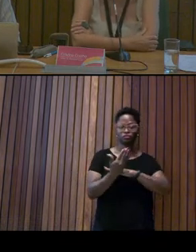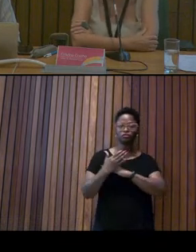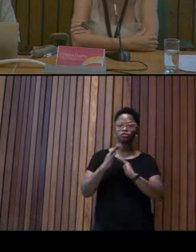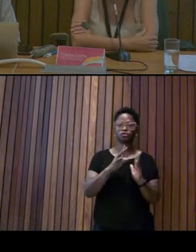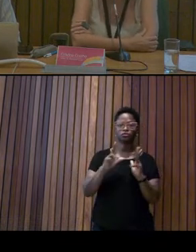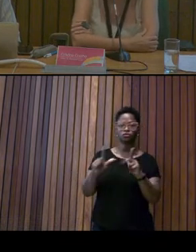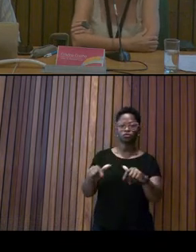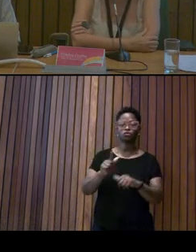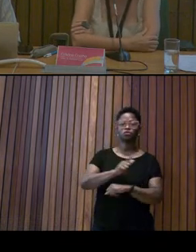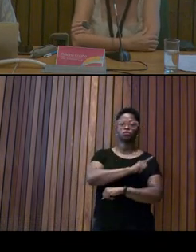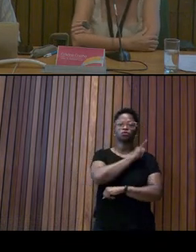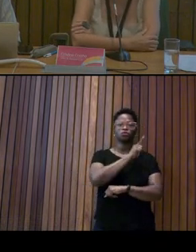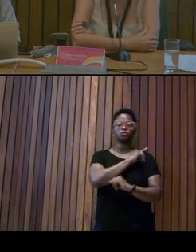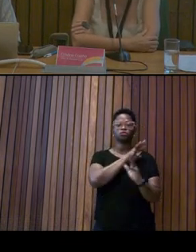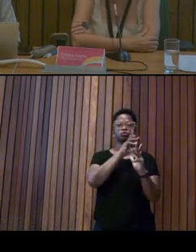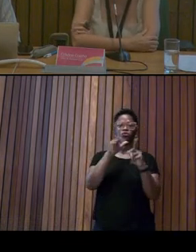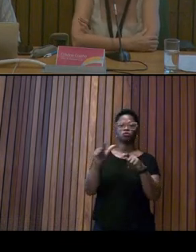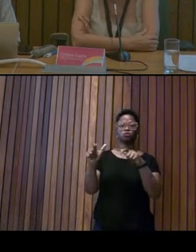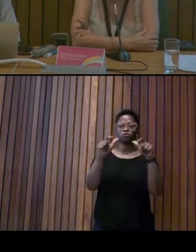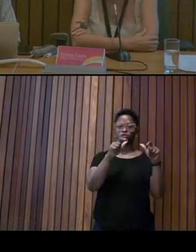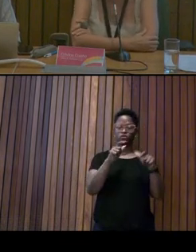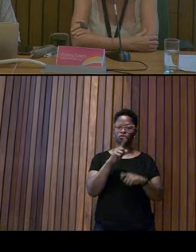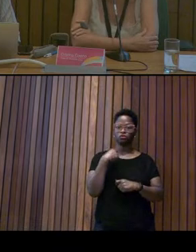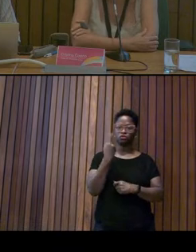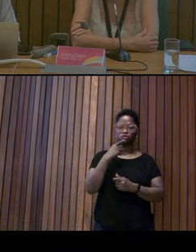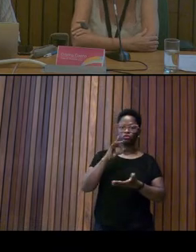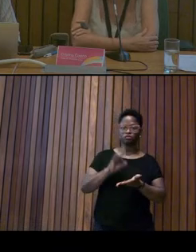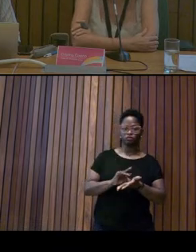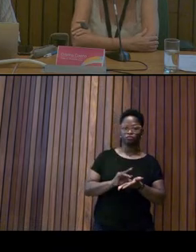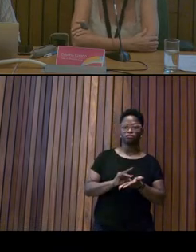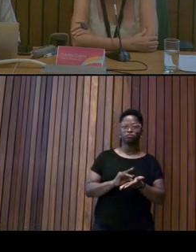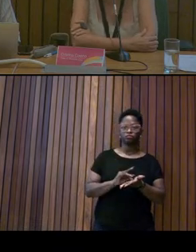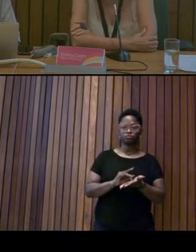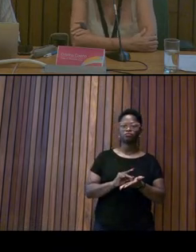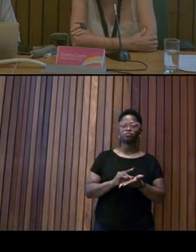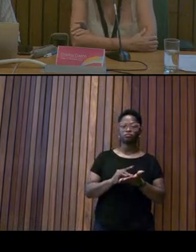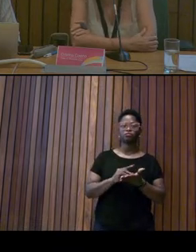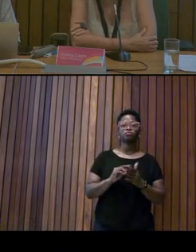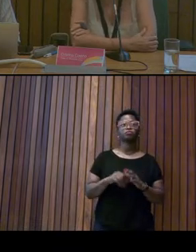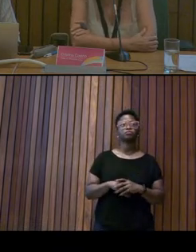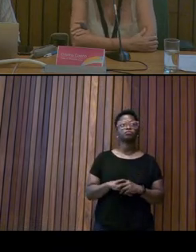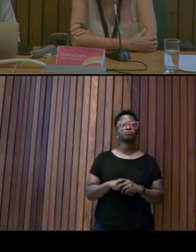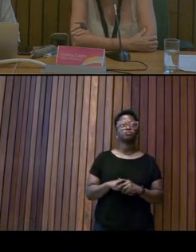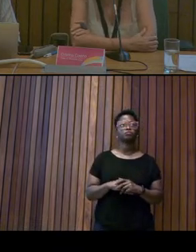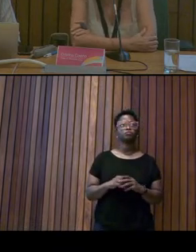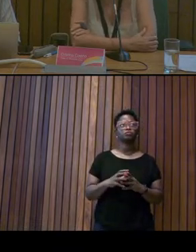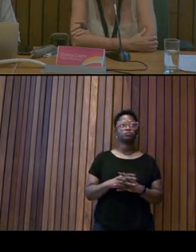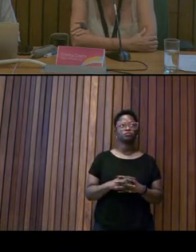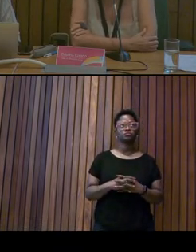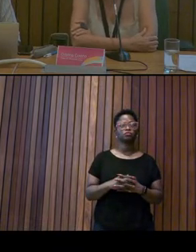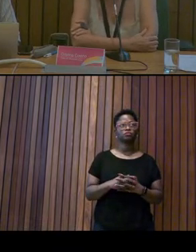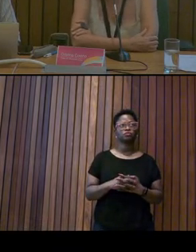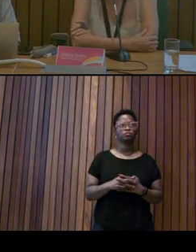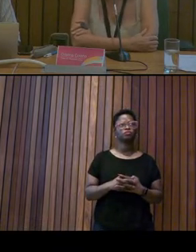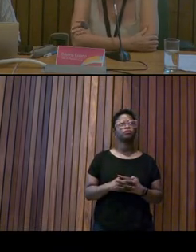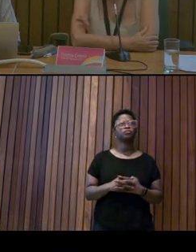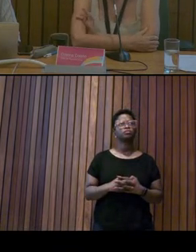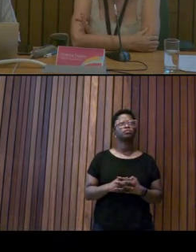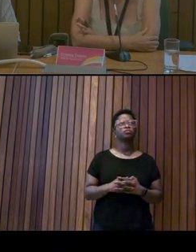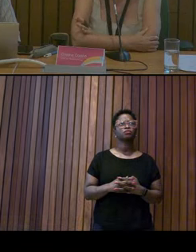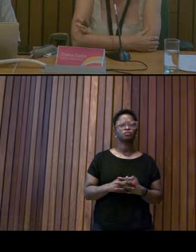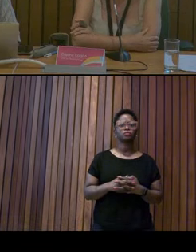todos os gestores de todos os edifícios onde a gente realizou esses murais. Aí,